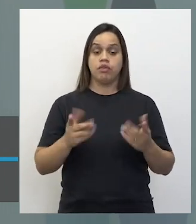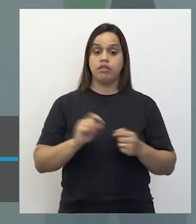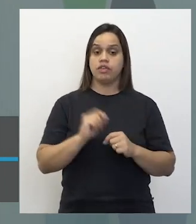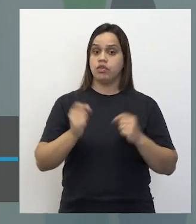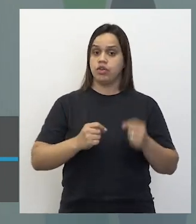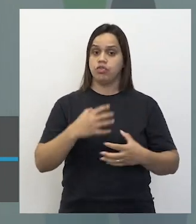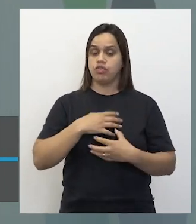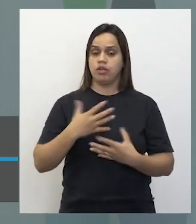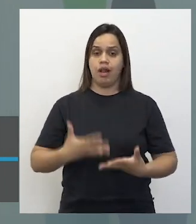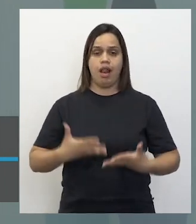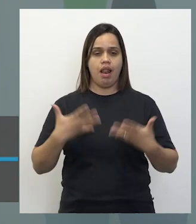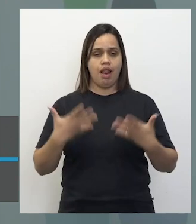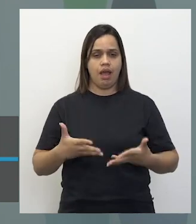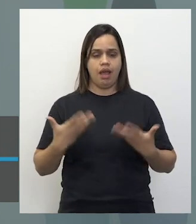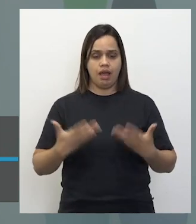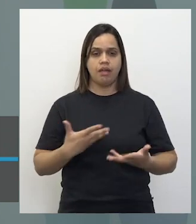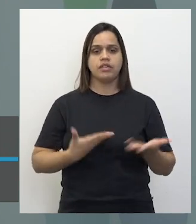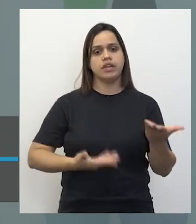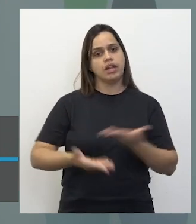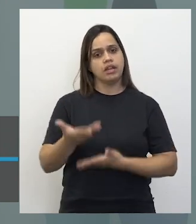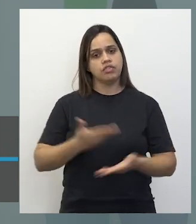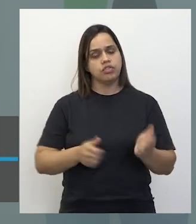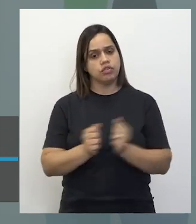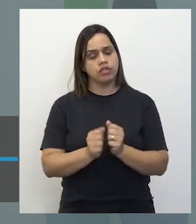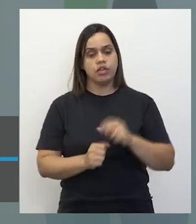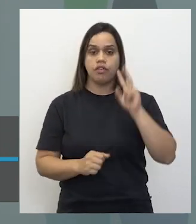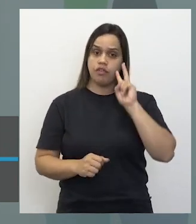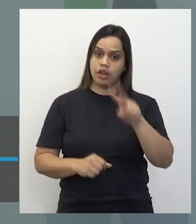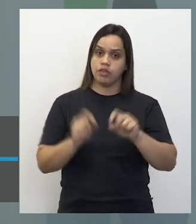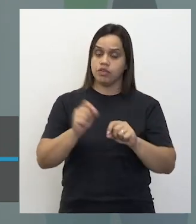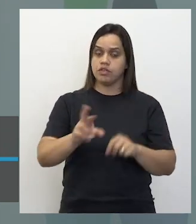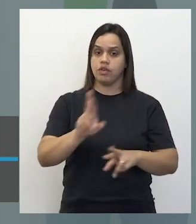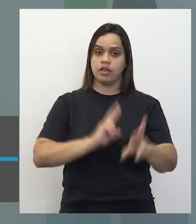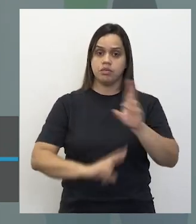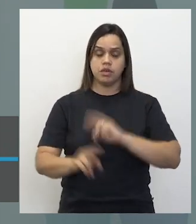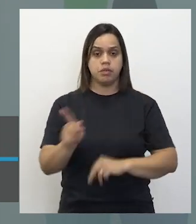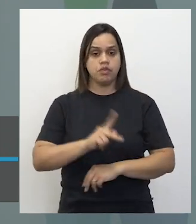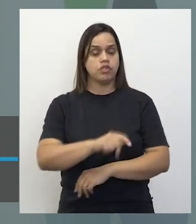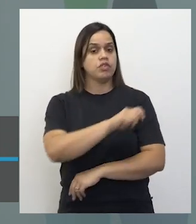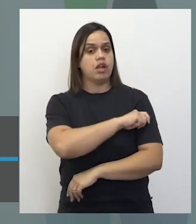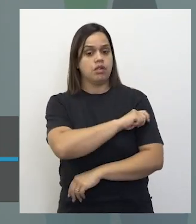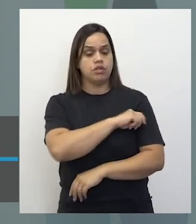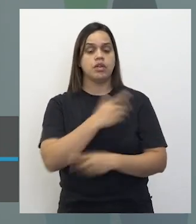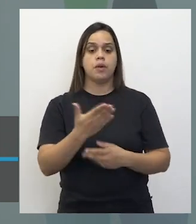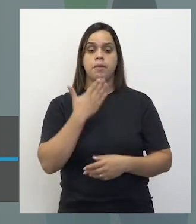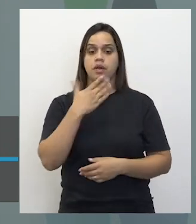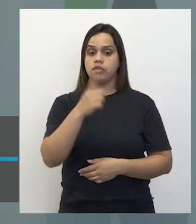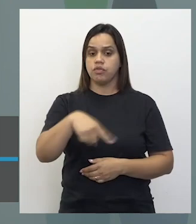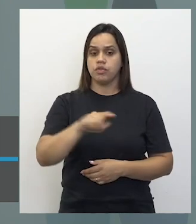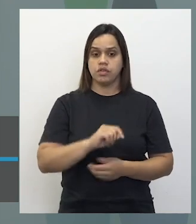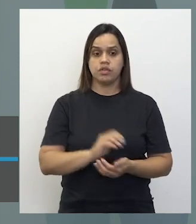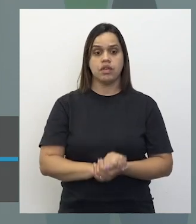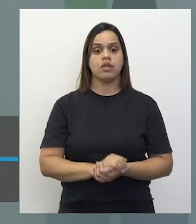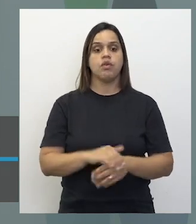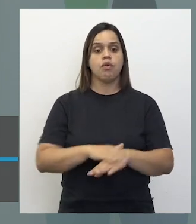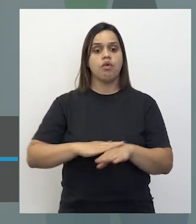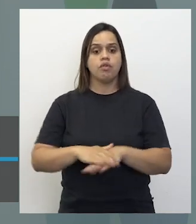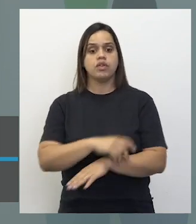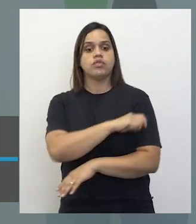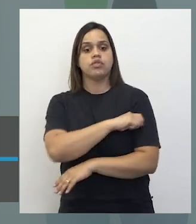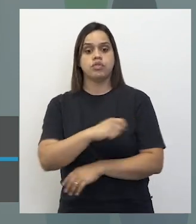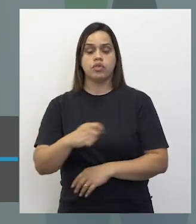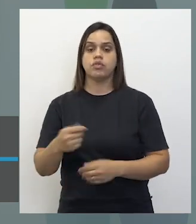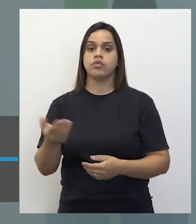forma leve, interagindo com vocês, ouvindo vocês, professores, alunos. Então, eu peço para que vocês aí conversem com os